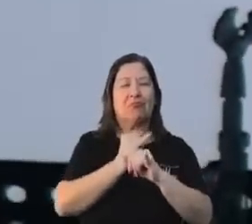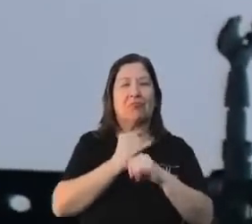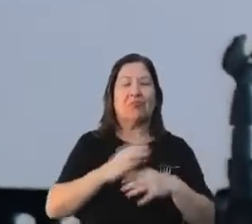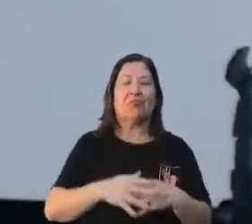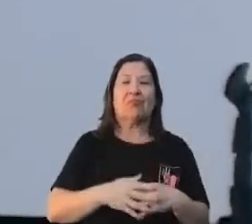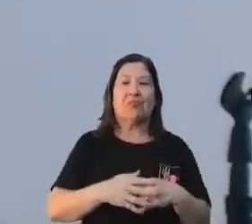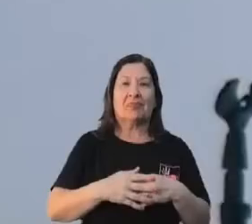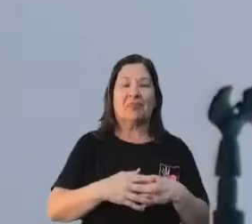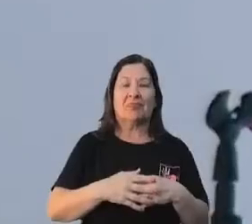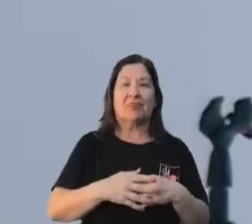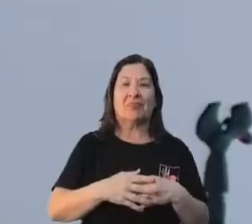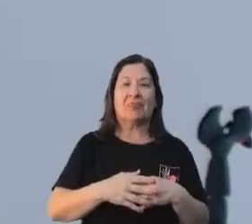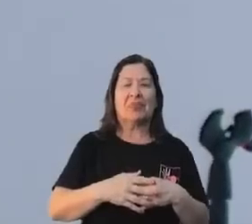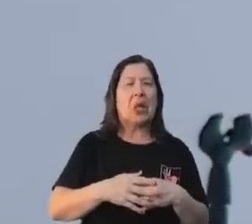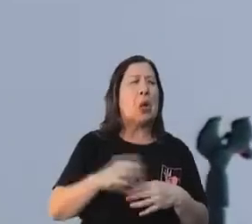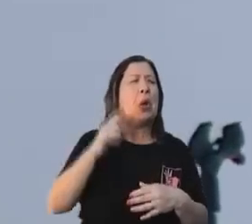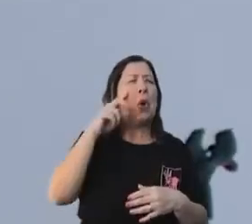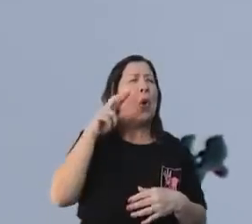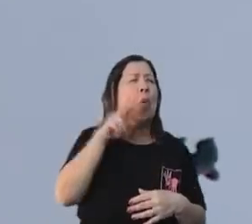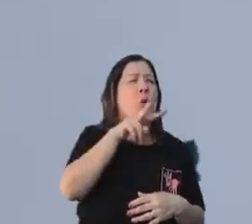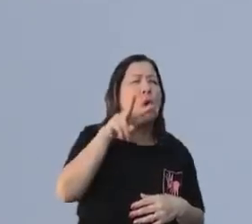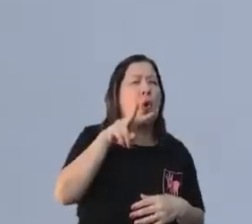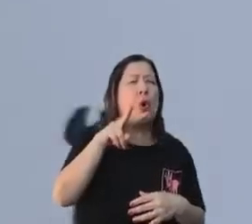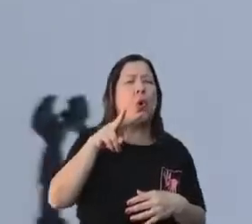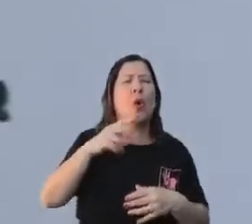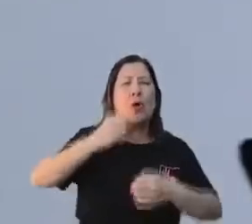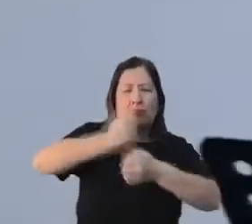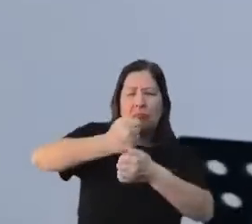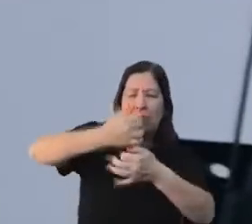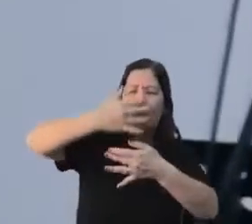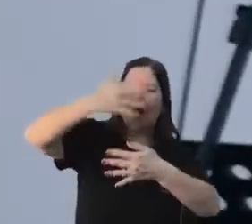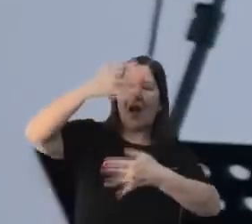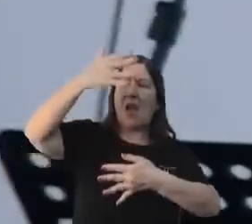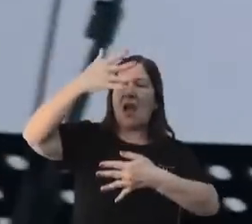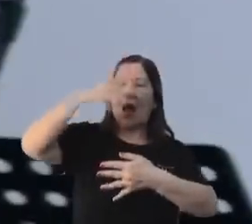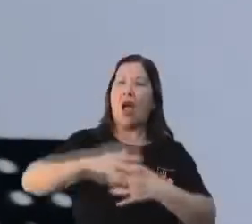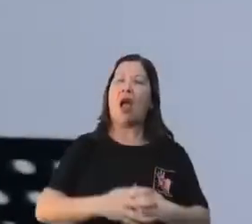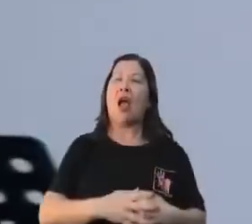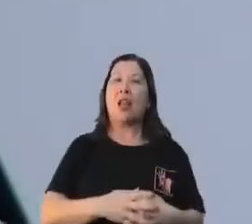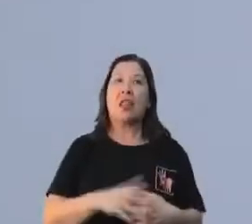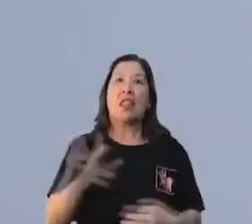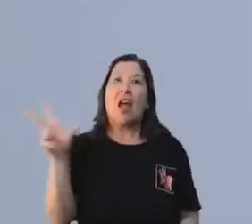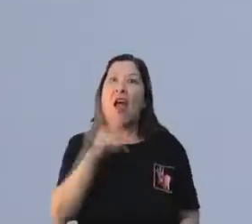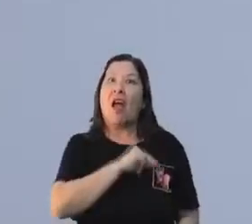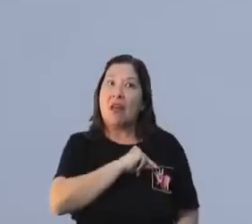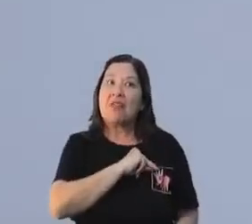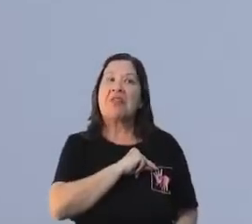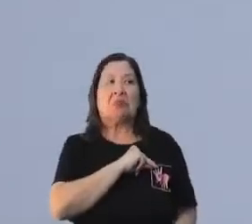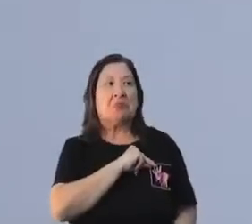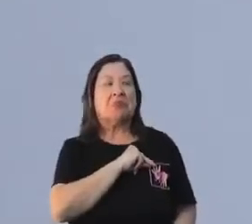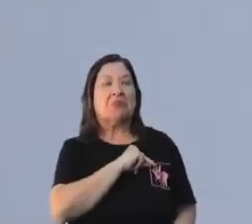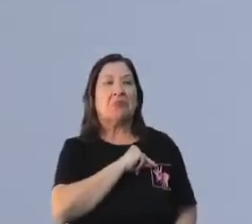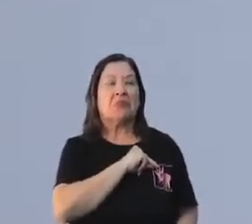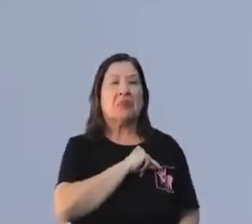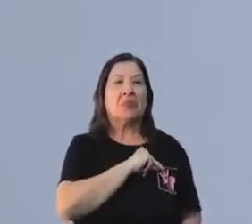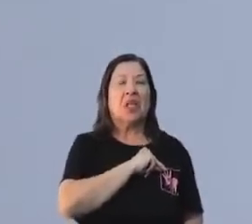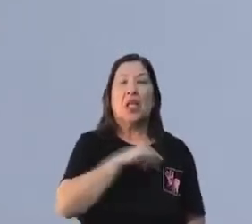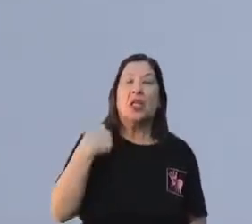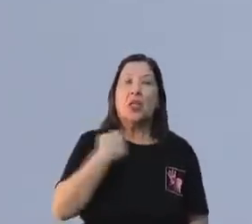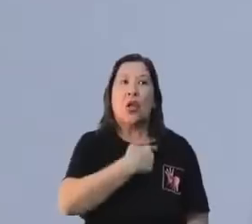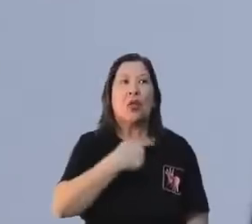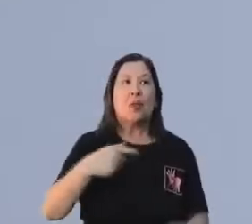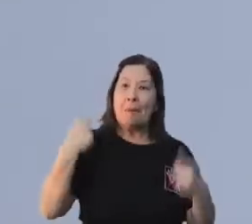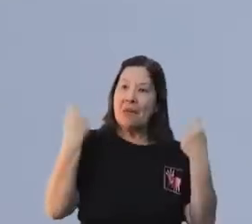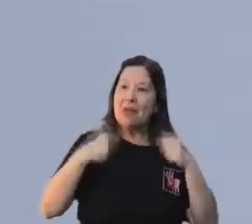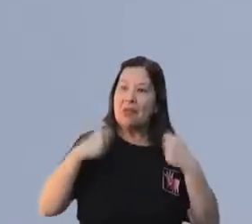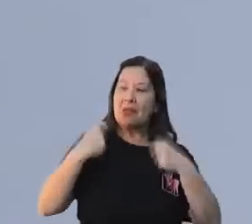Ele se sensibilizou. Chegou domingo de manhã na igreja e falou, meus irmãos, tem uma igreja em Itaporanga que precisa pagar um programa de rádio e nós